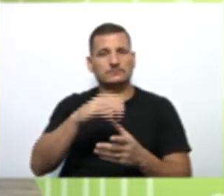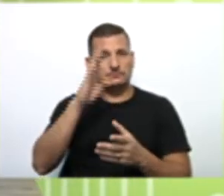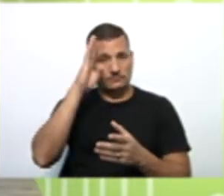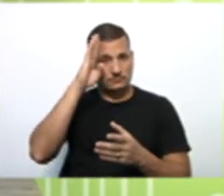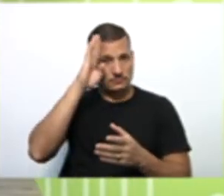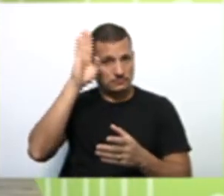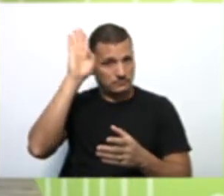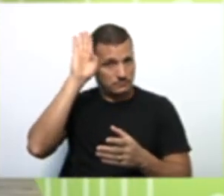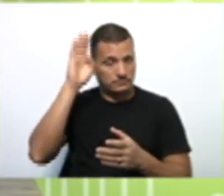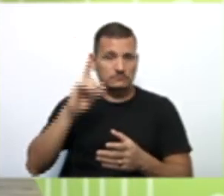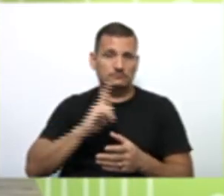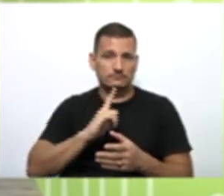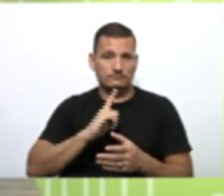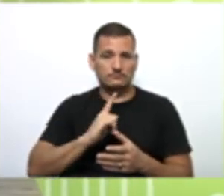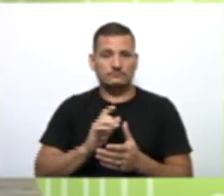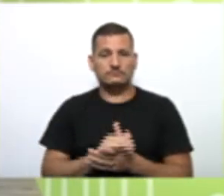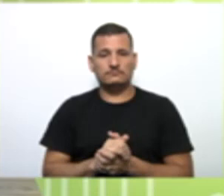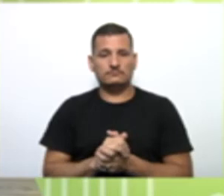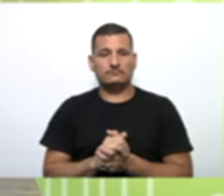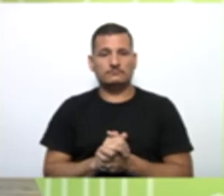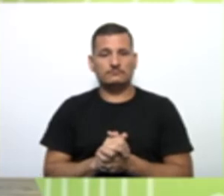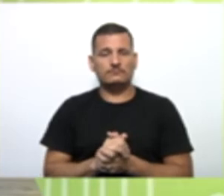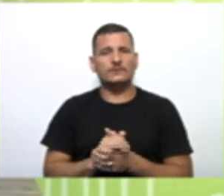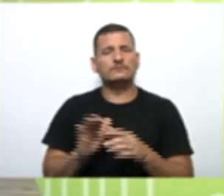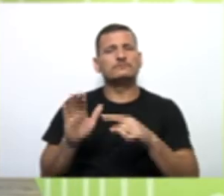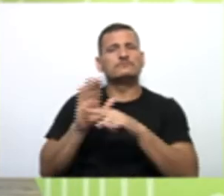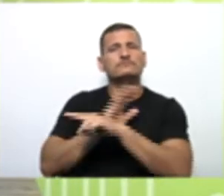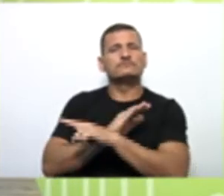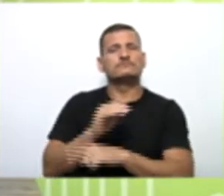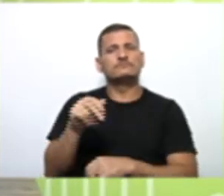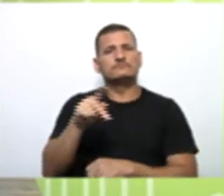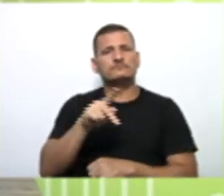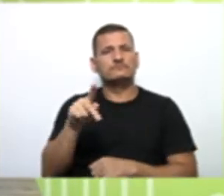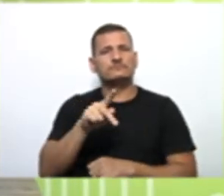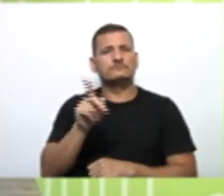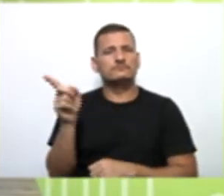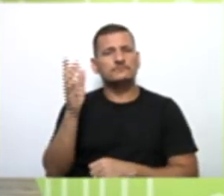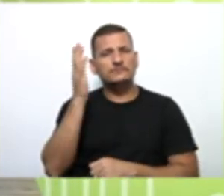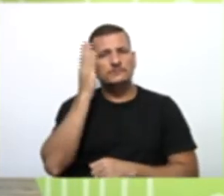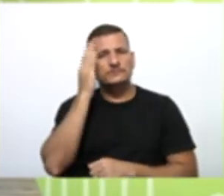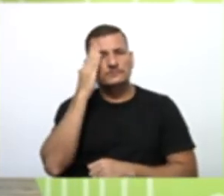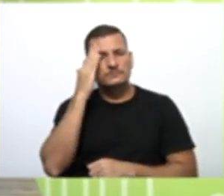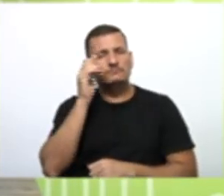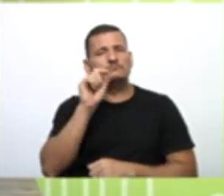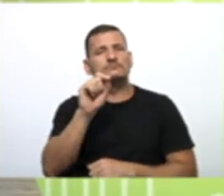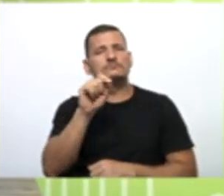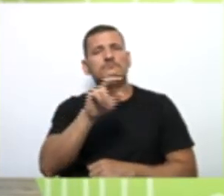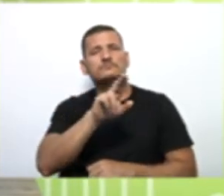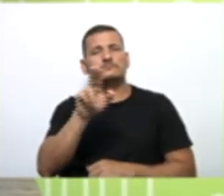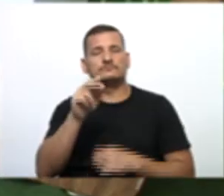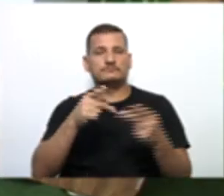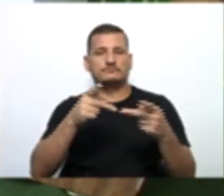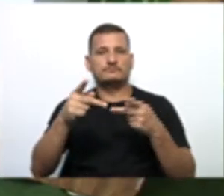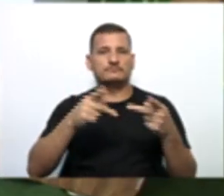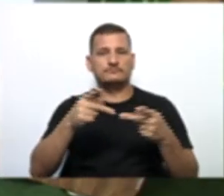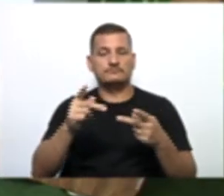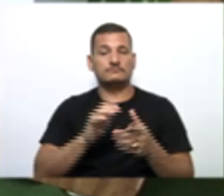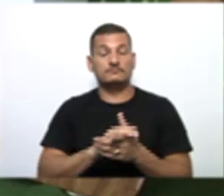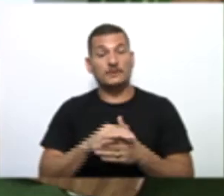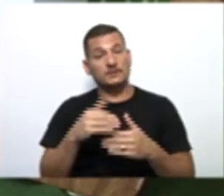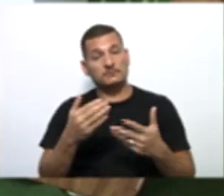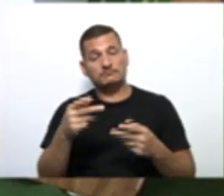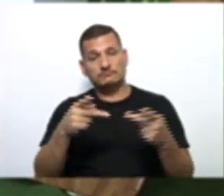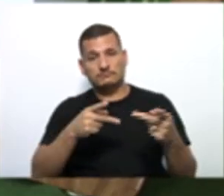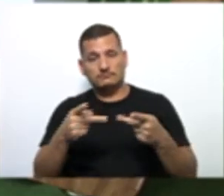trabalho. Vamos lá. Professor Cássio, você sabe exatamente o que é um projeto? Professora Anabela,